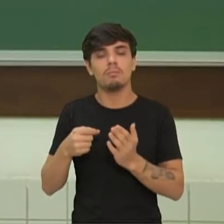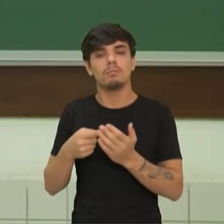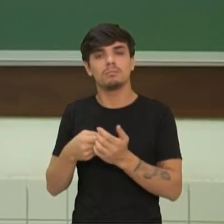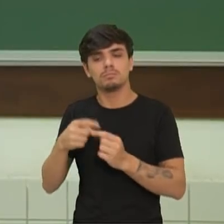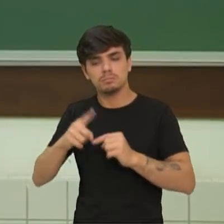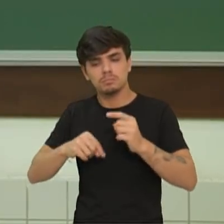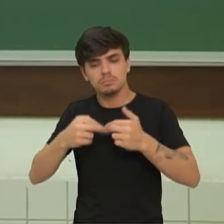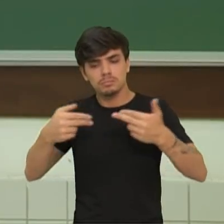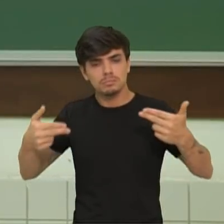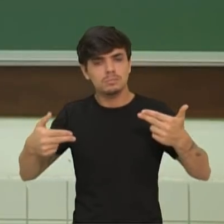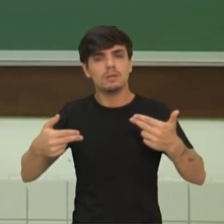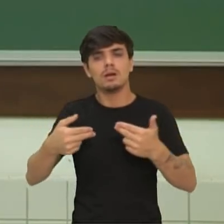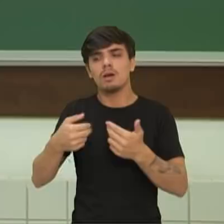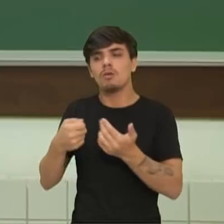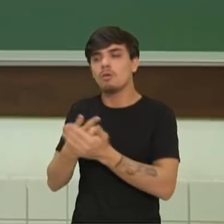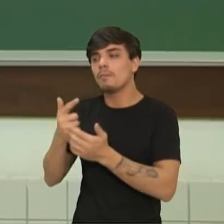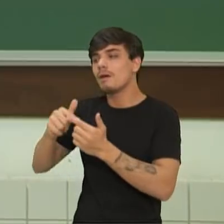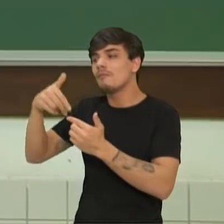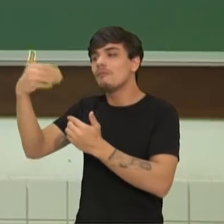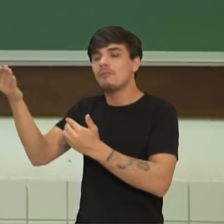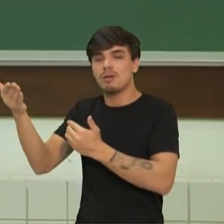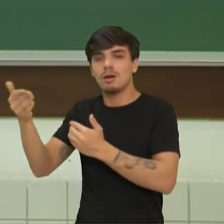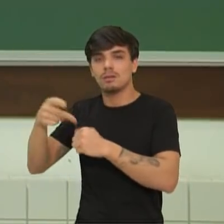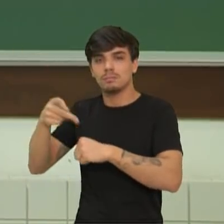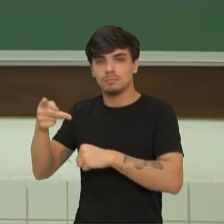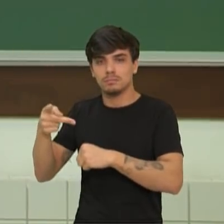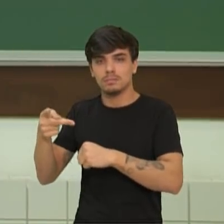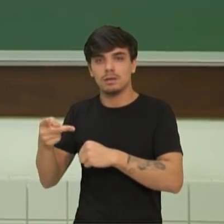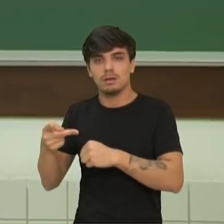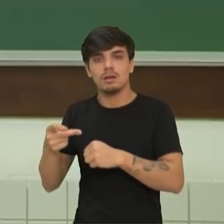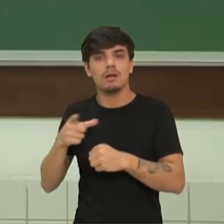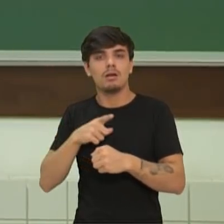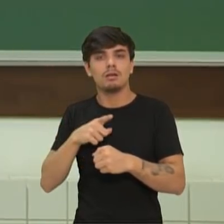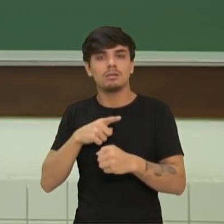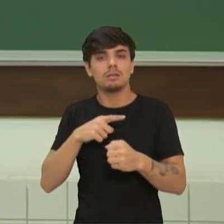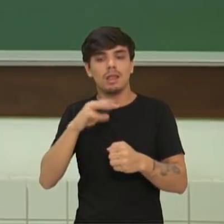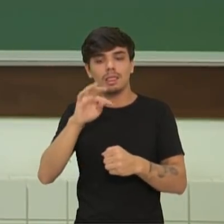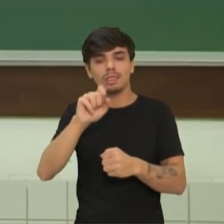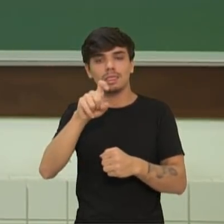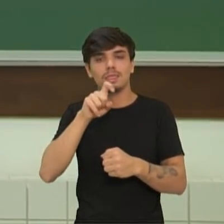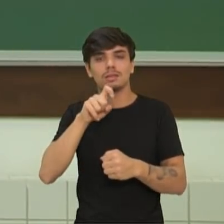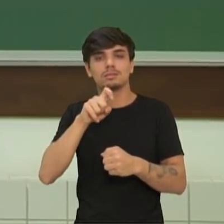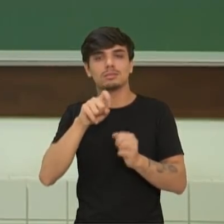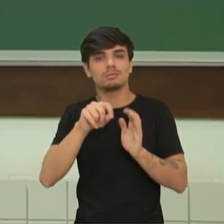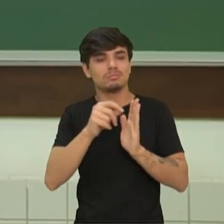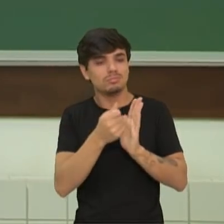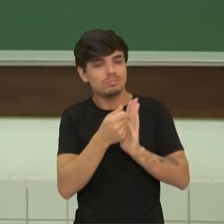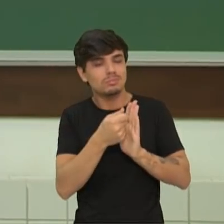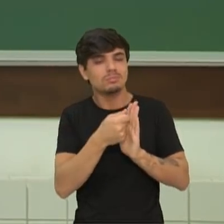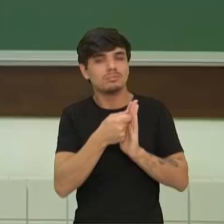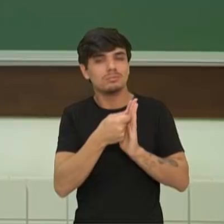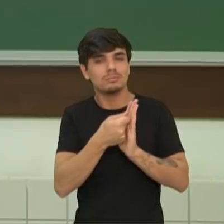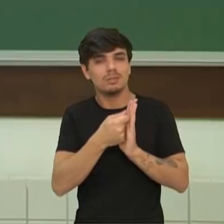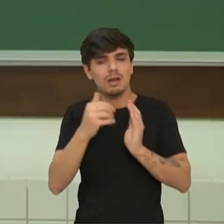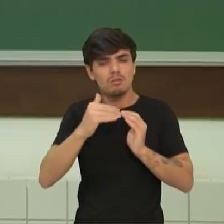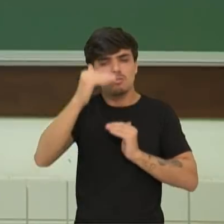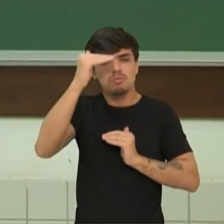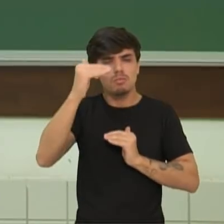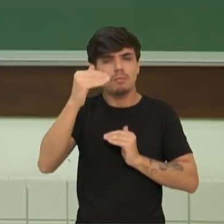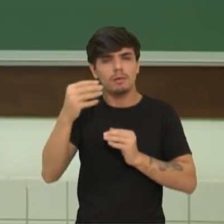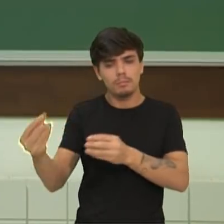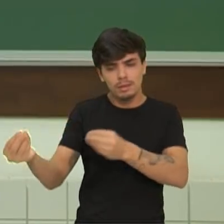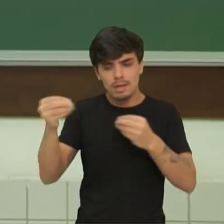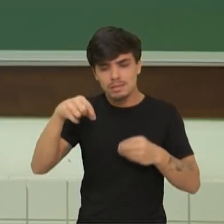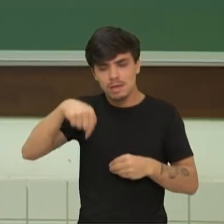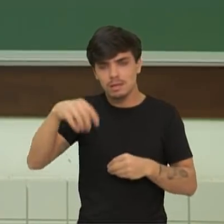fora, o que o governo fazia? Colocava uma taxa muito alta para venda dele aqui dentro e para trazerem ele para o